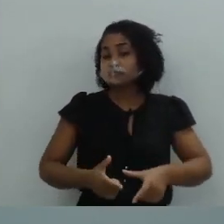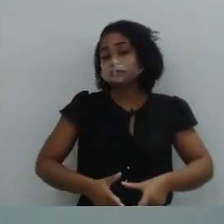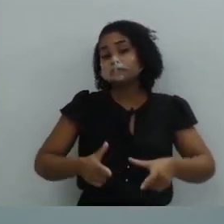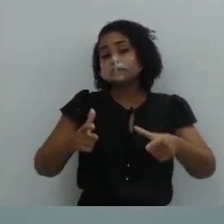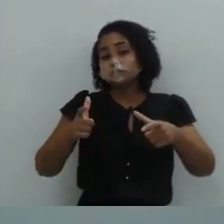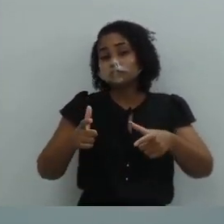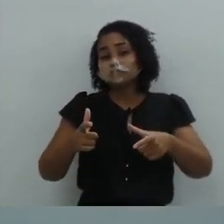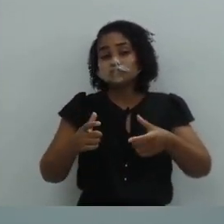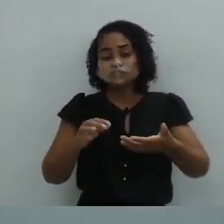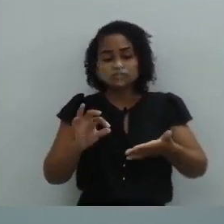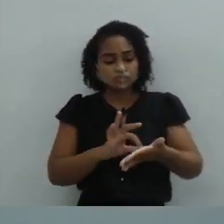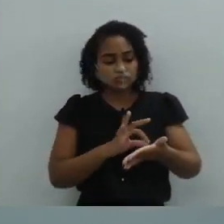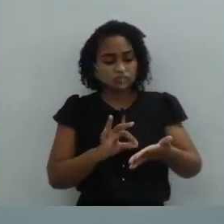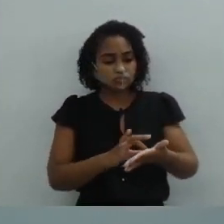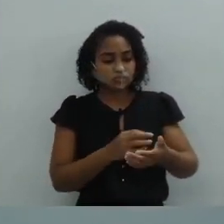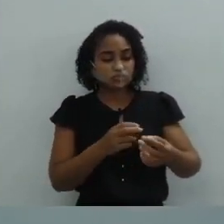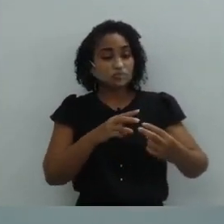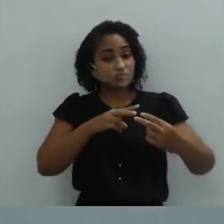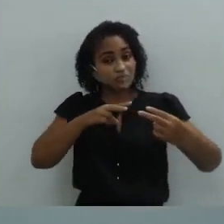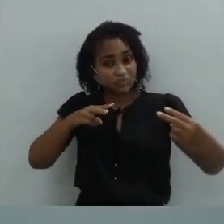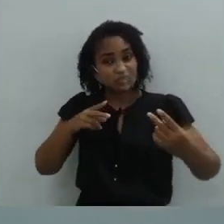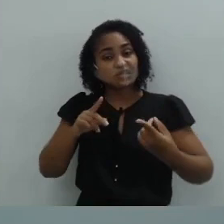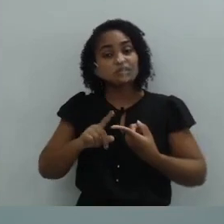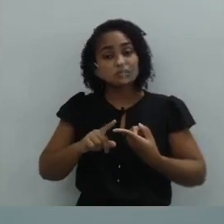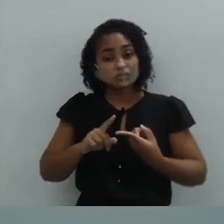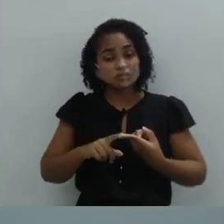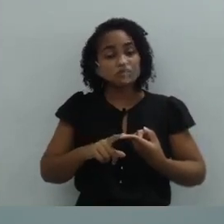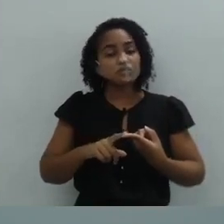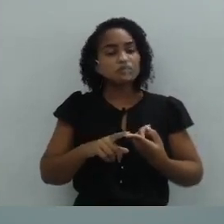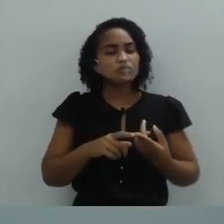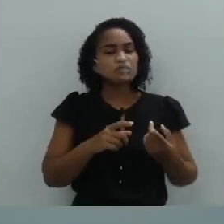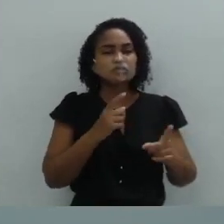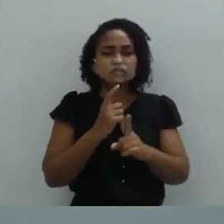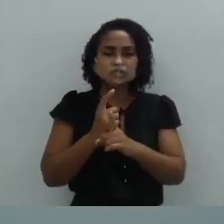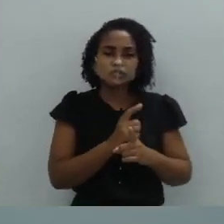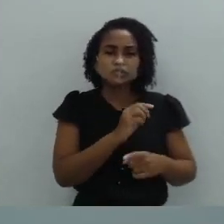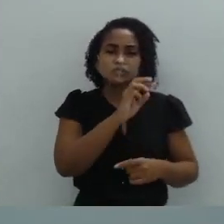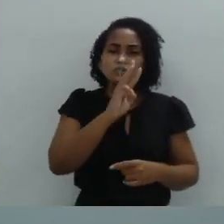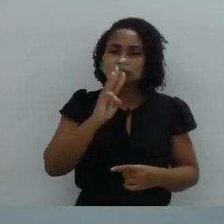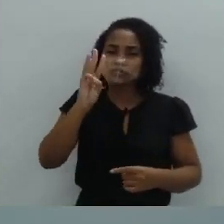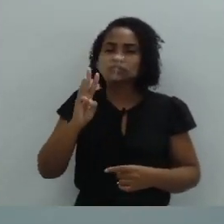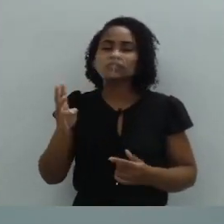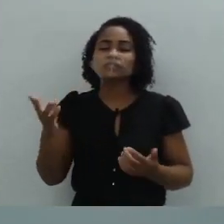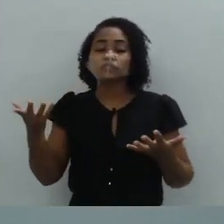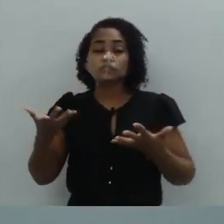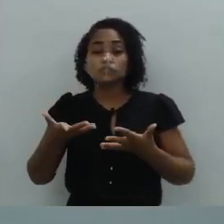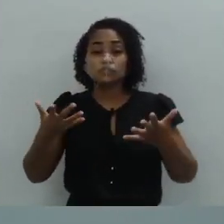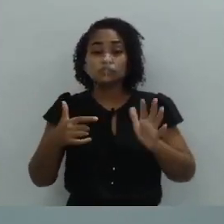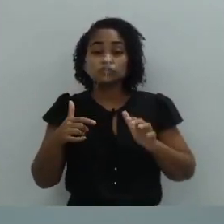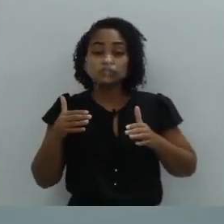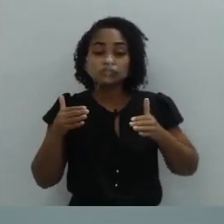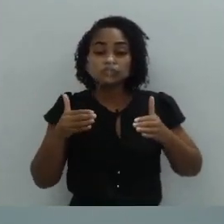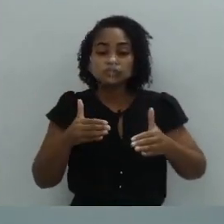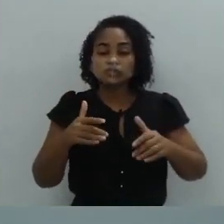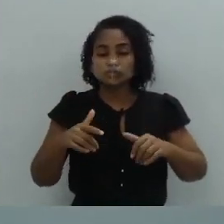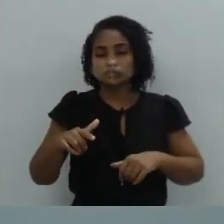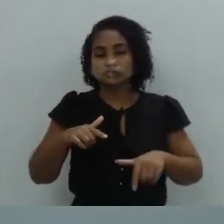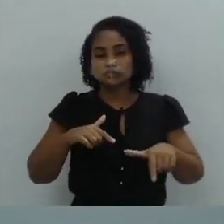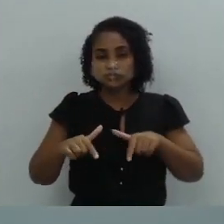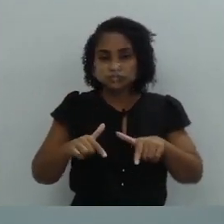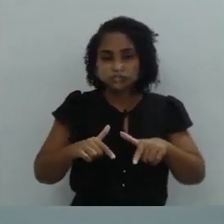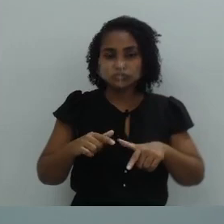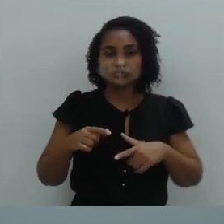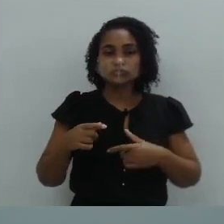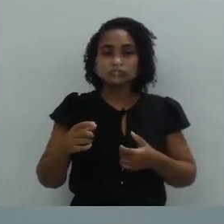vezes são abaixo-assinados virtuais. A gente encontra vários sites hoje em dia que trabalham com isso, que